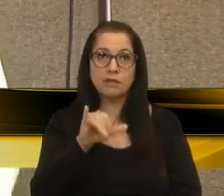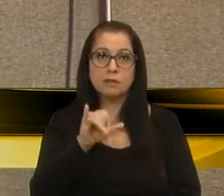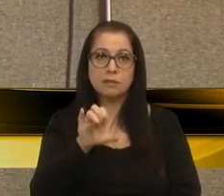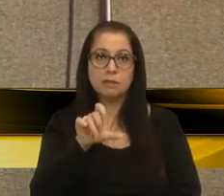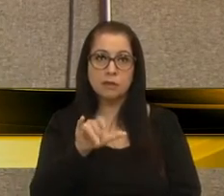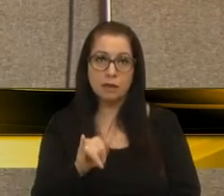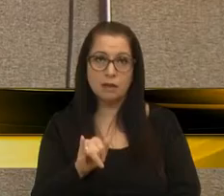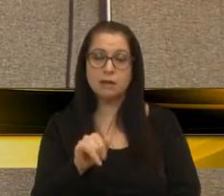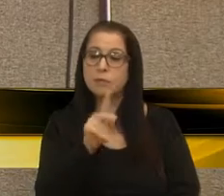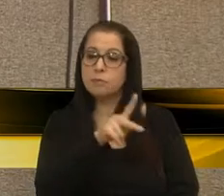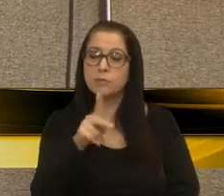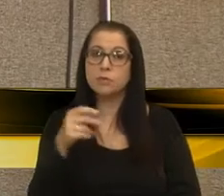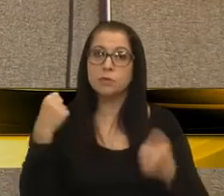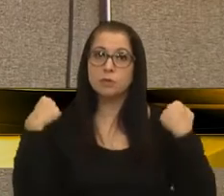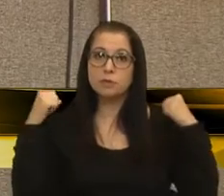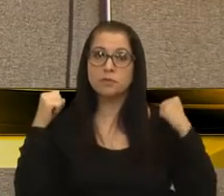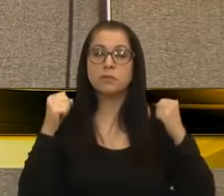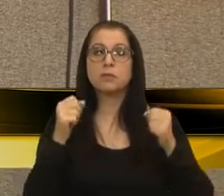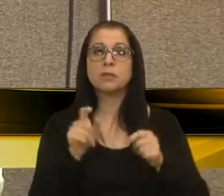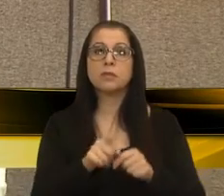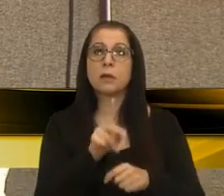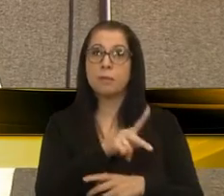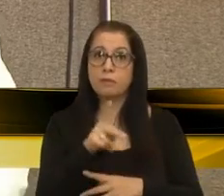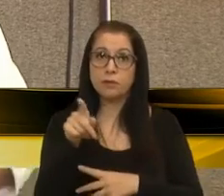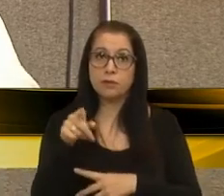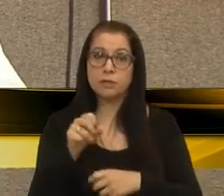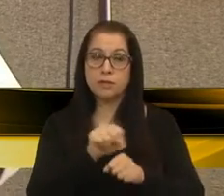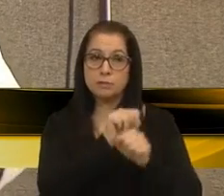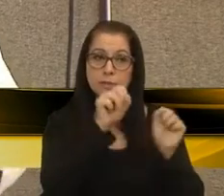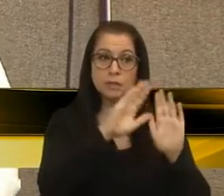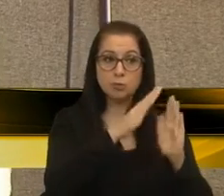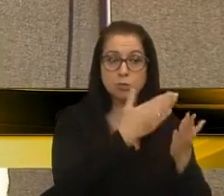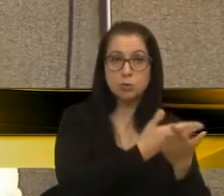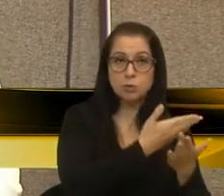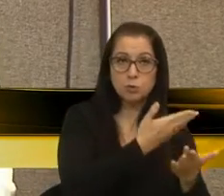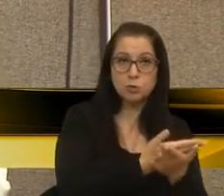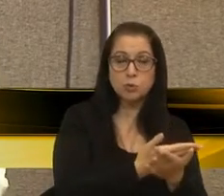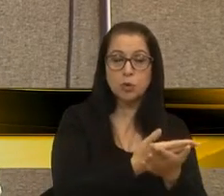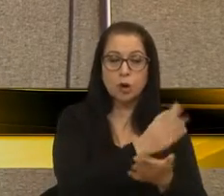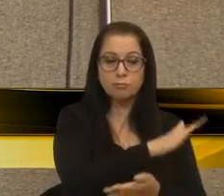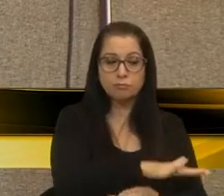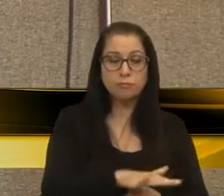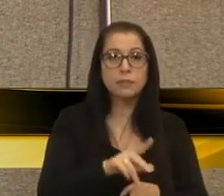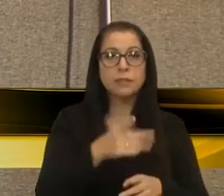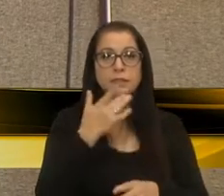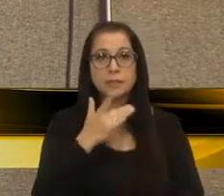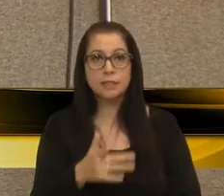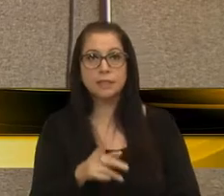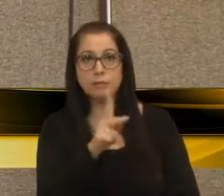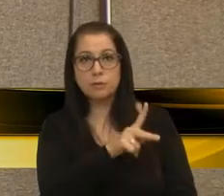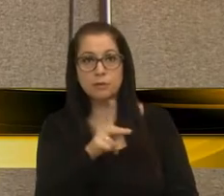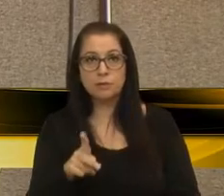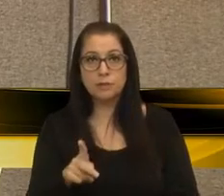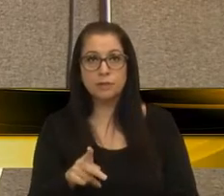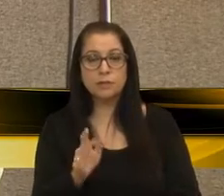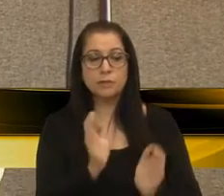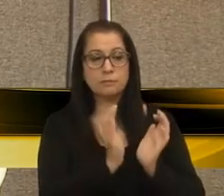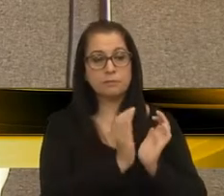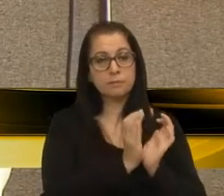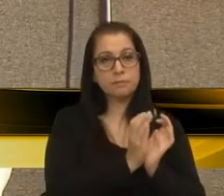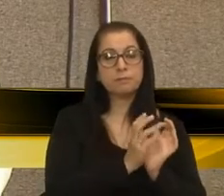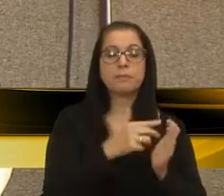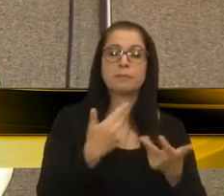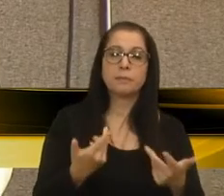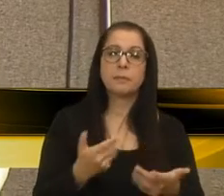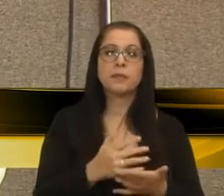Ademir? Hoje ela estuda de manhã, é professora de manhã numa escola, uma escolinha, e de tarde ela é professora da APAE. E